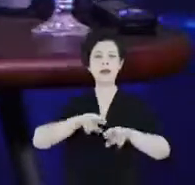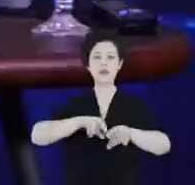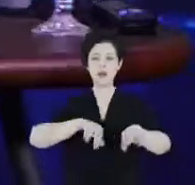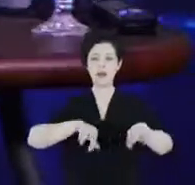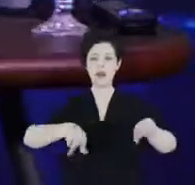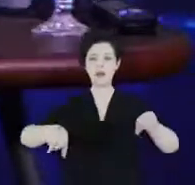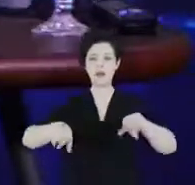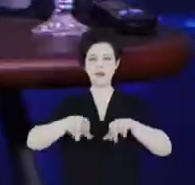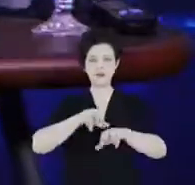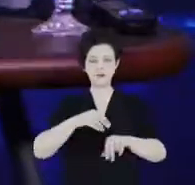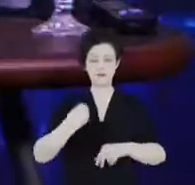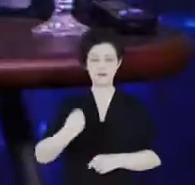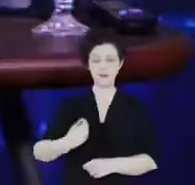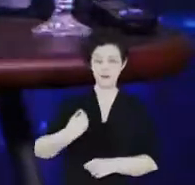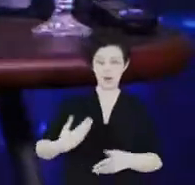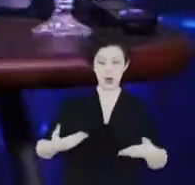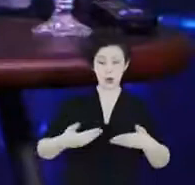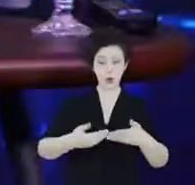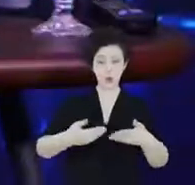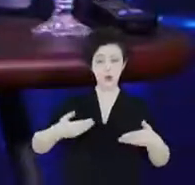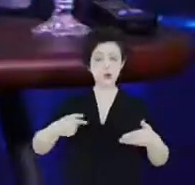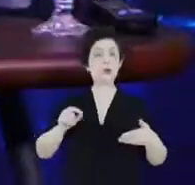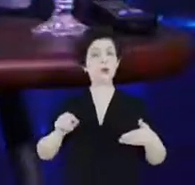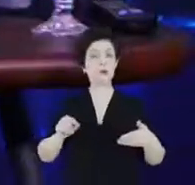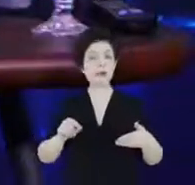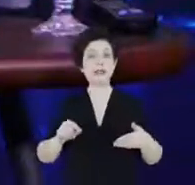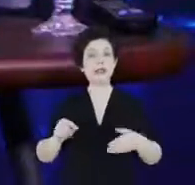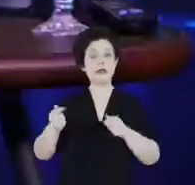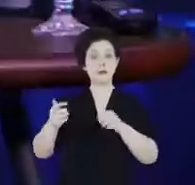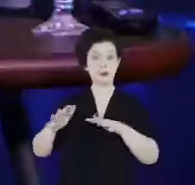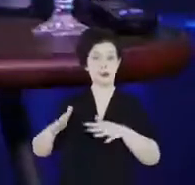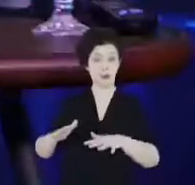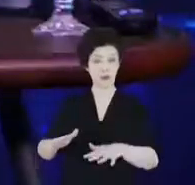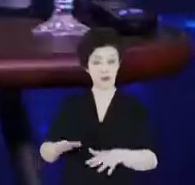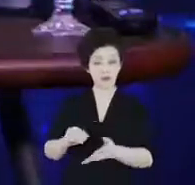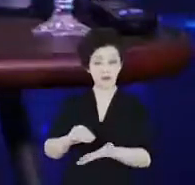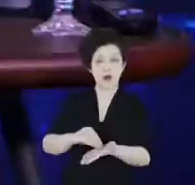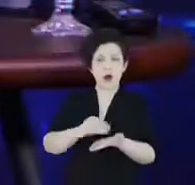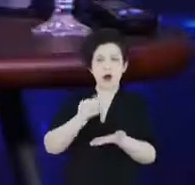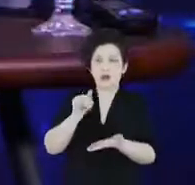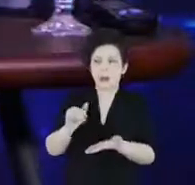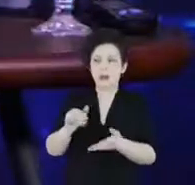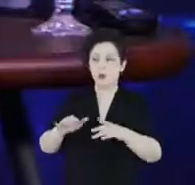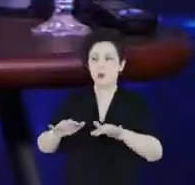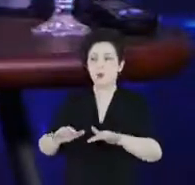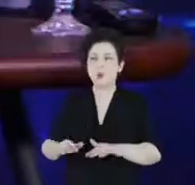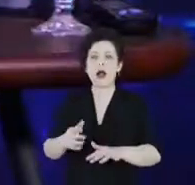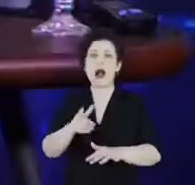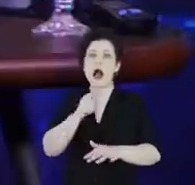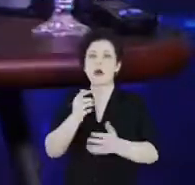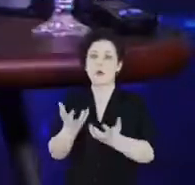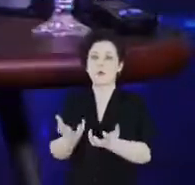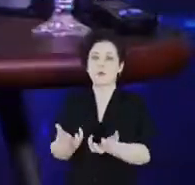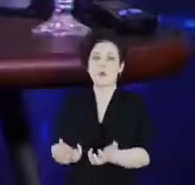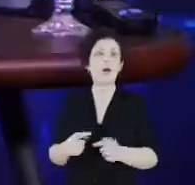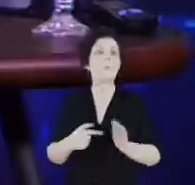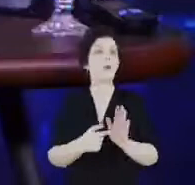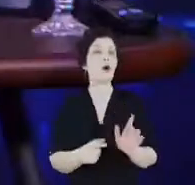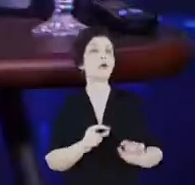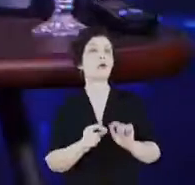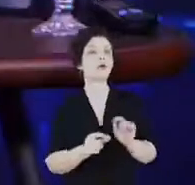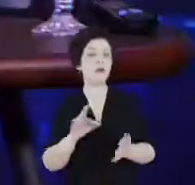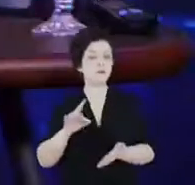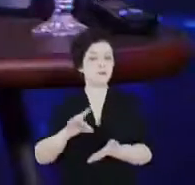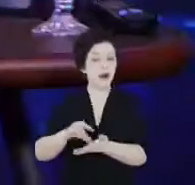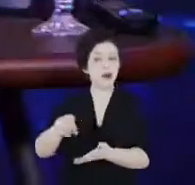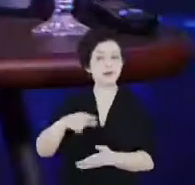Nós vivemos recentemente, estamos saindo de uma crise hídrica, e essa crise hídrica mostra que o fato da